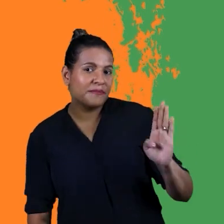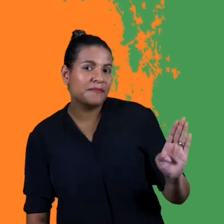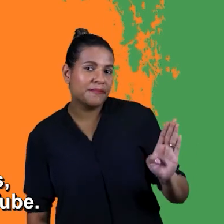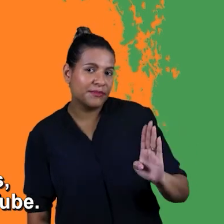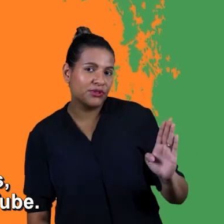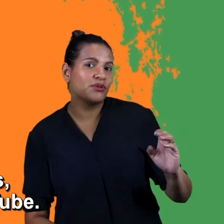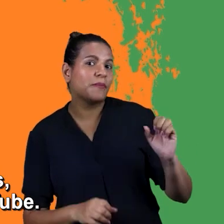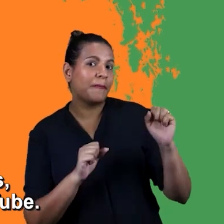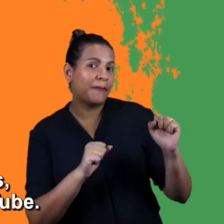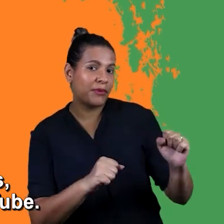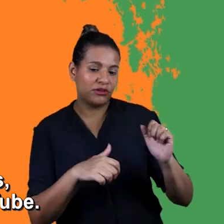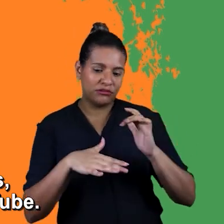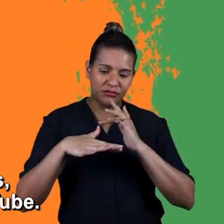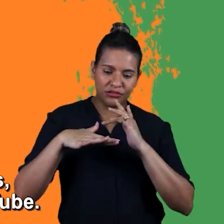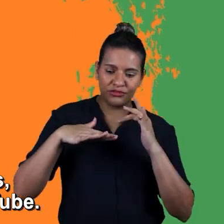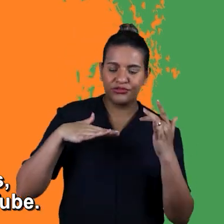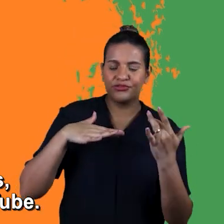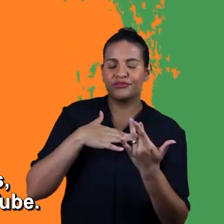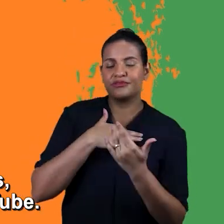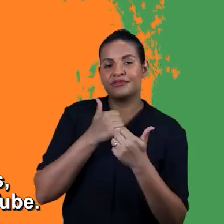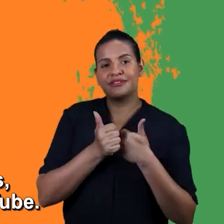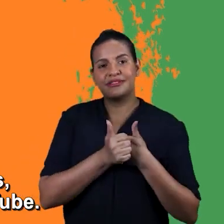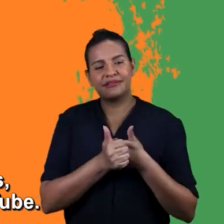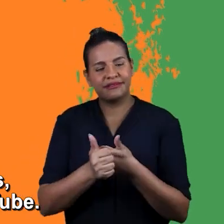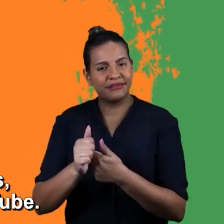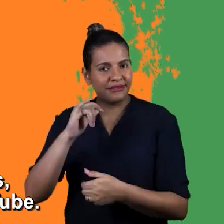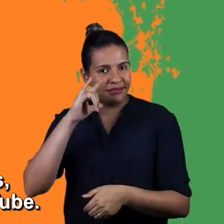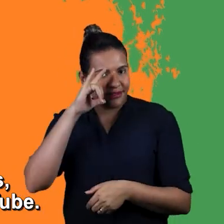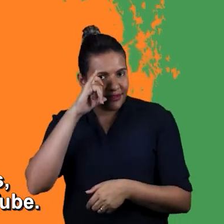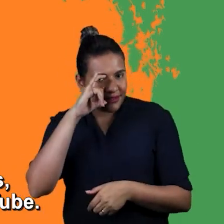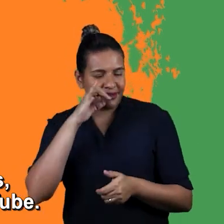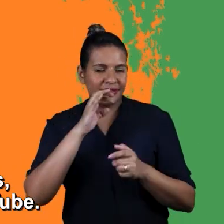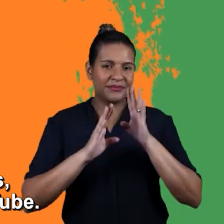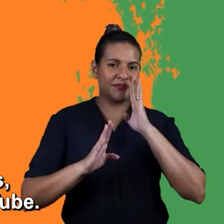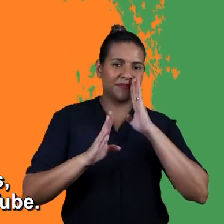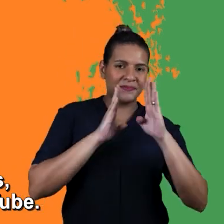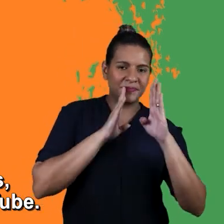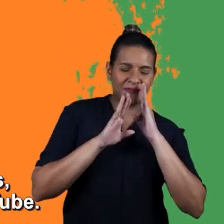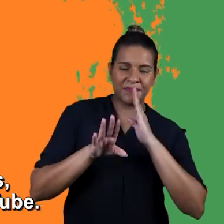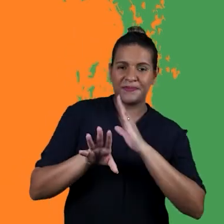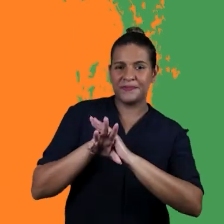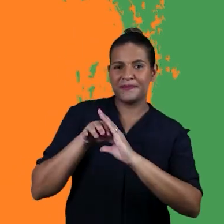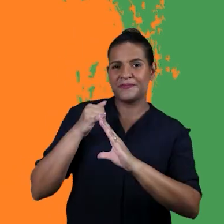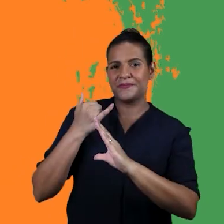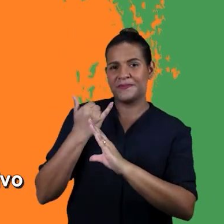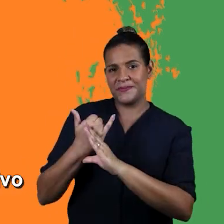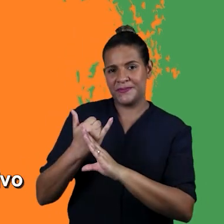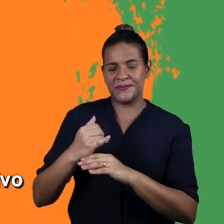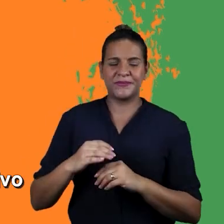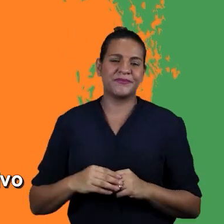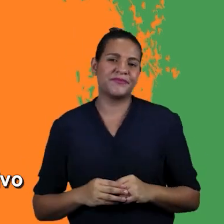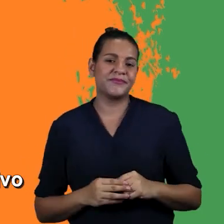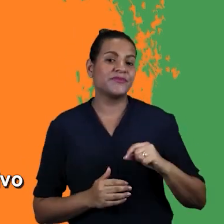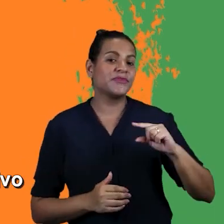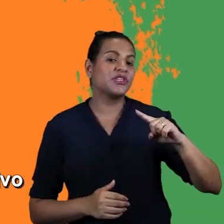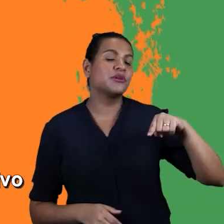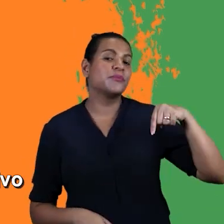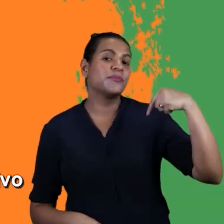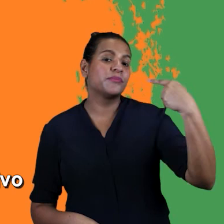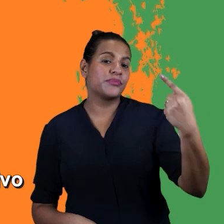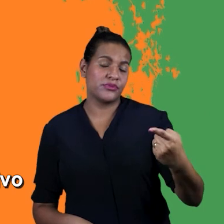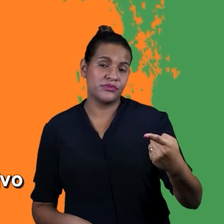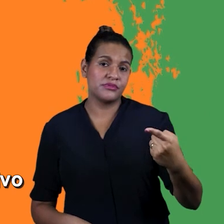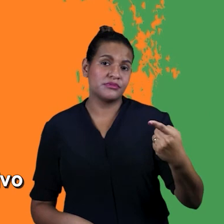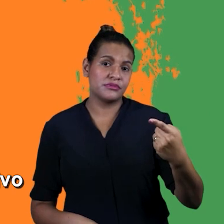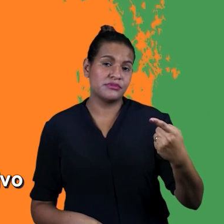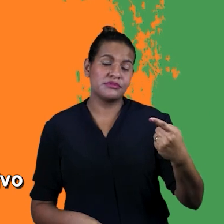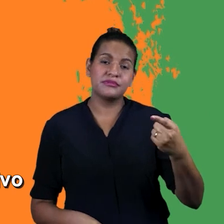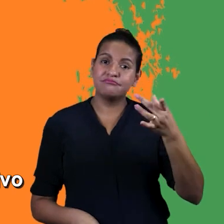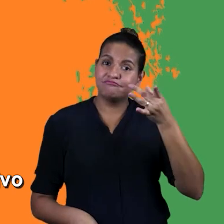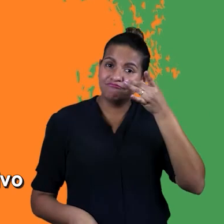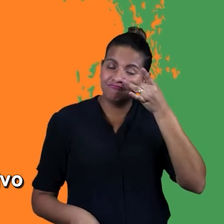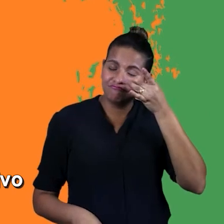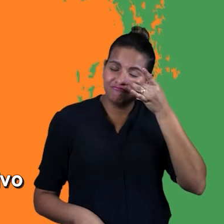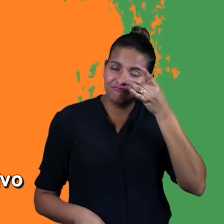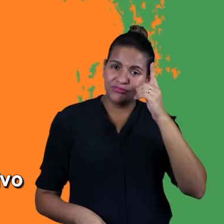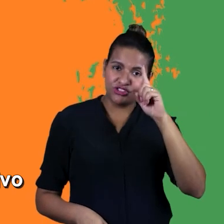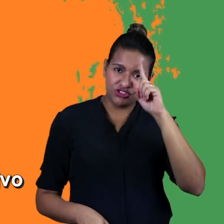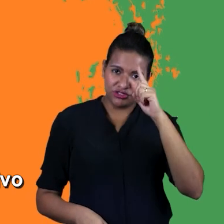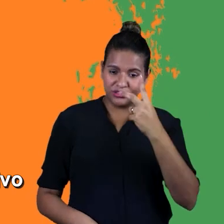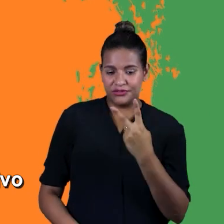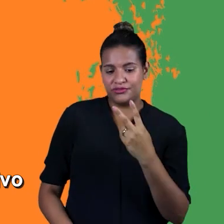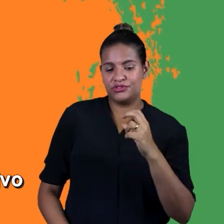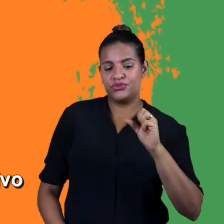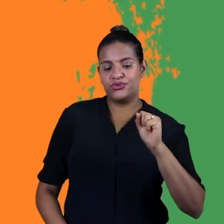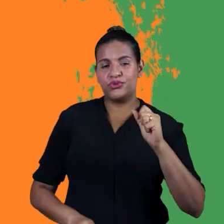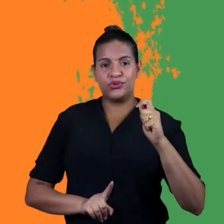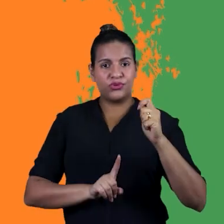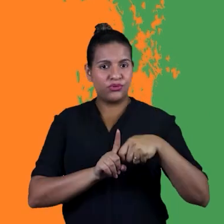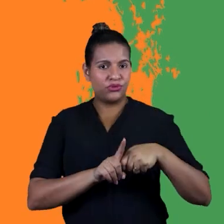Bertioga e siga a gente nas redes sociais do Instagram, Facebook e YouTube. O nosso próximo programa ao vivo será no dia 28